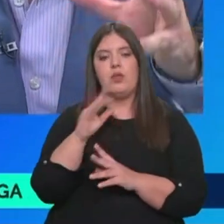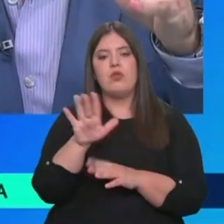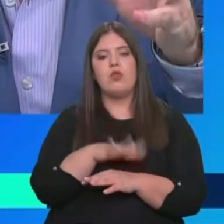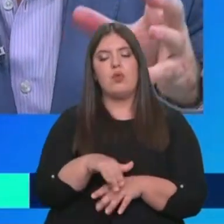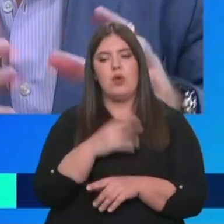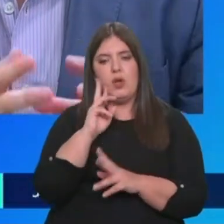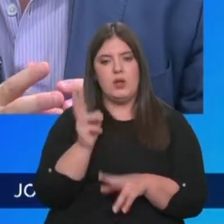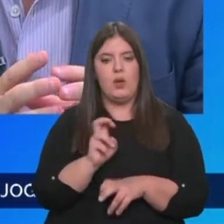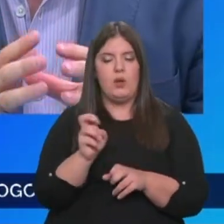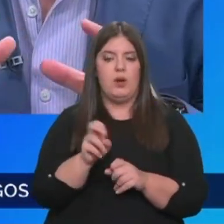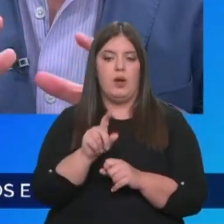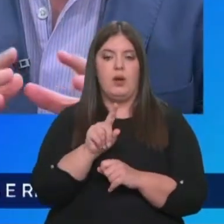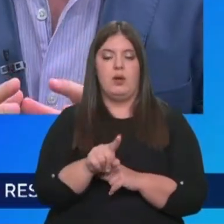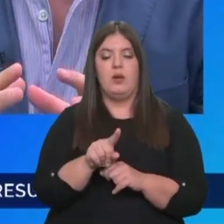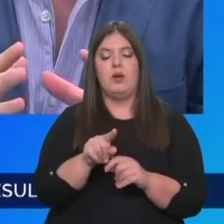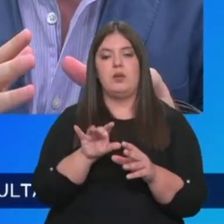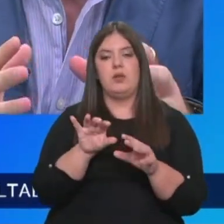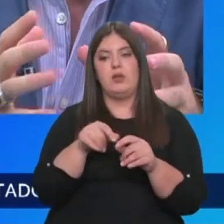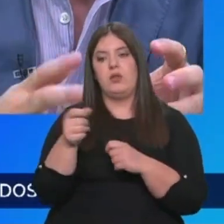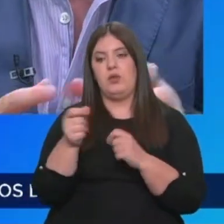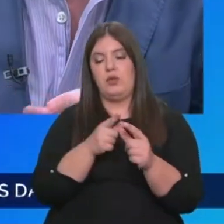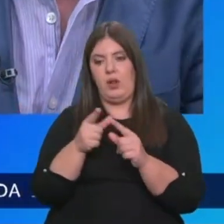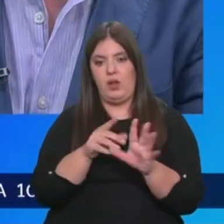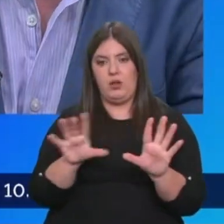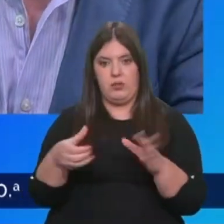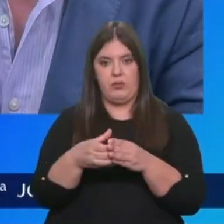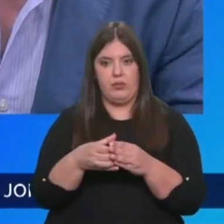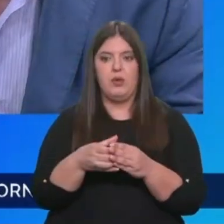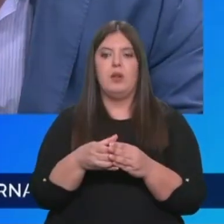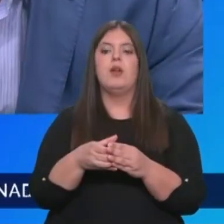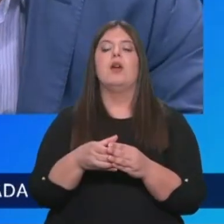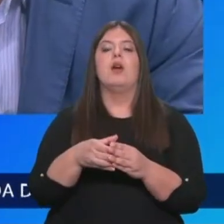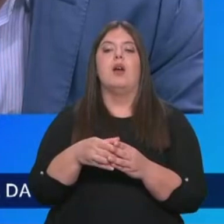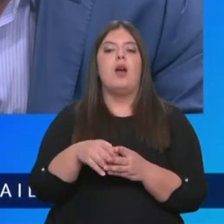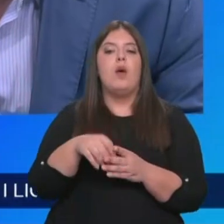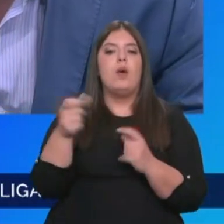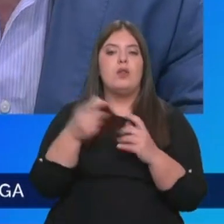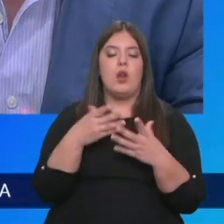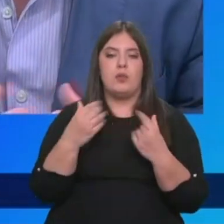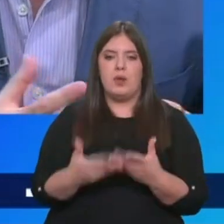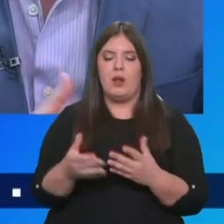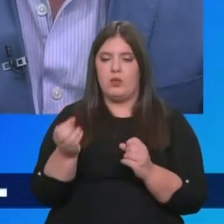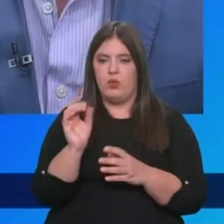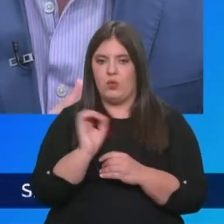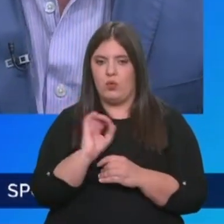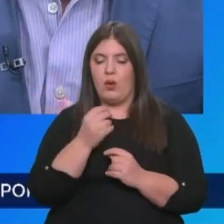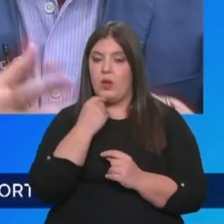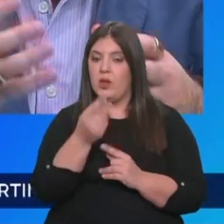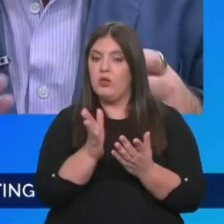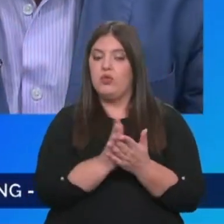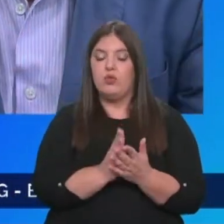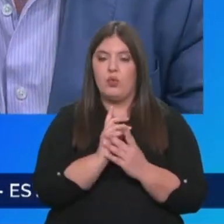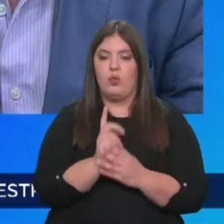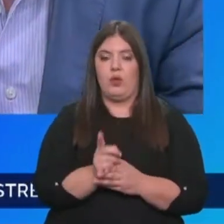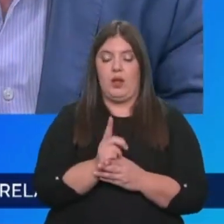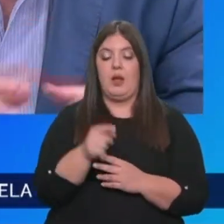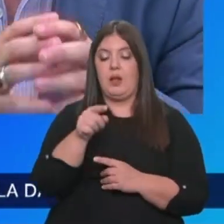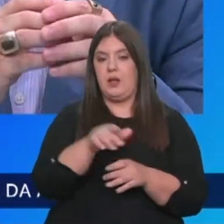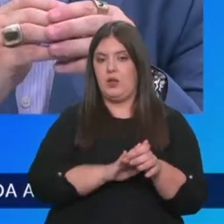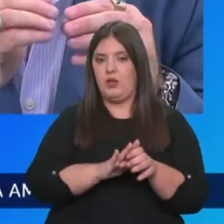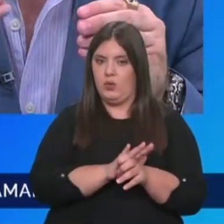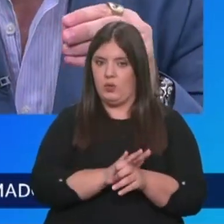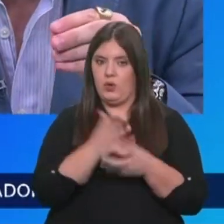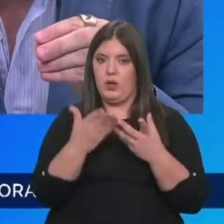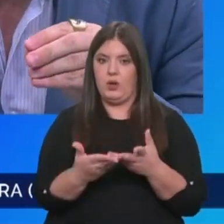zonas deste enxame de galáxias, deste enxame de estrelas, que não têm tantas estrelas maciças, e diz este estudo que, nesses casos, então,